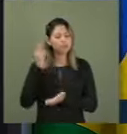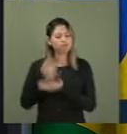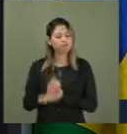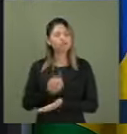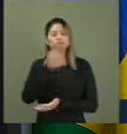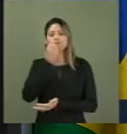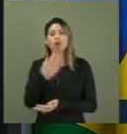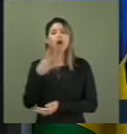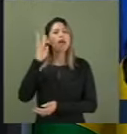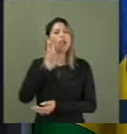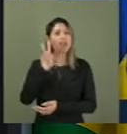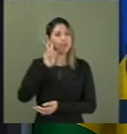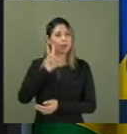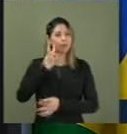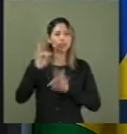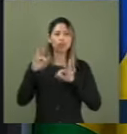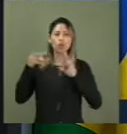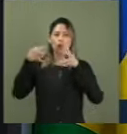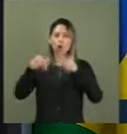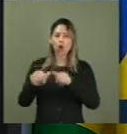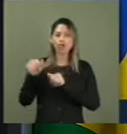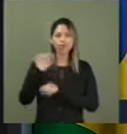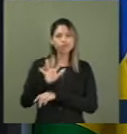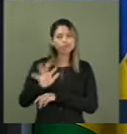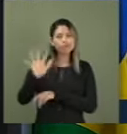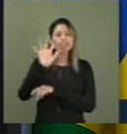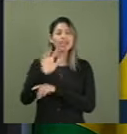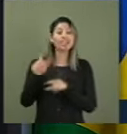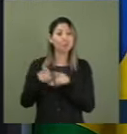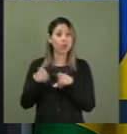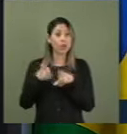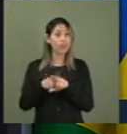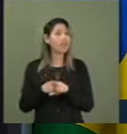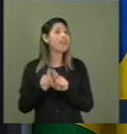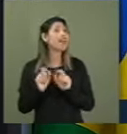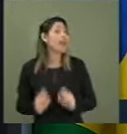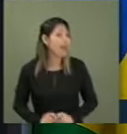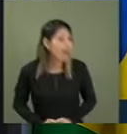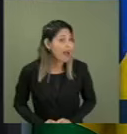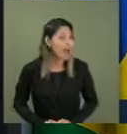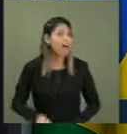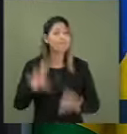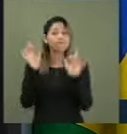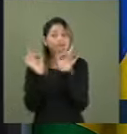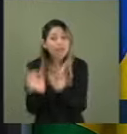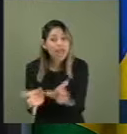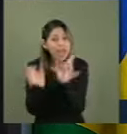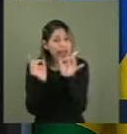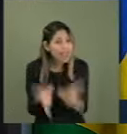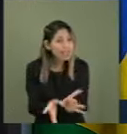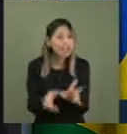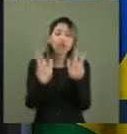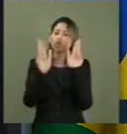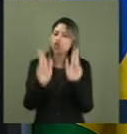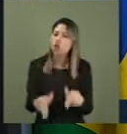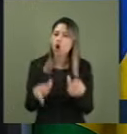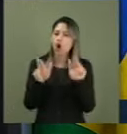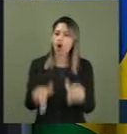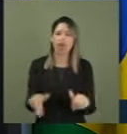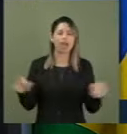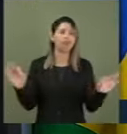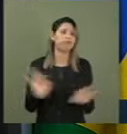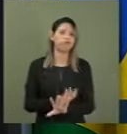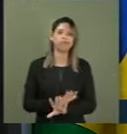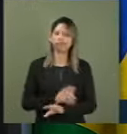as drogas foram legalizadas, a venda ilegal nunca acabou. Em